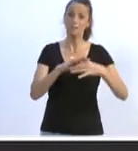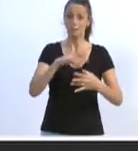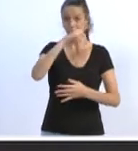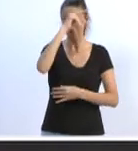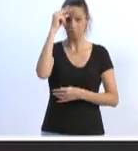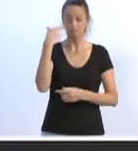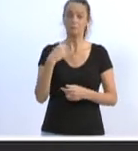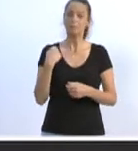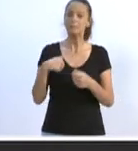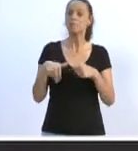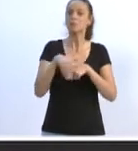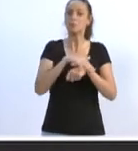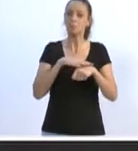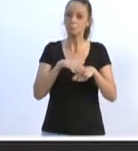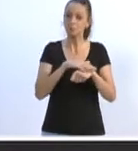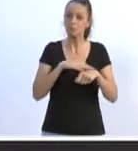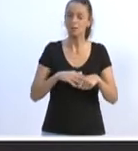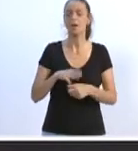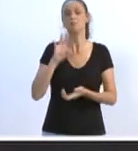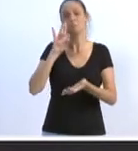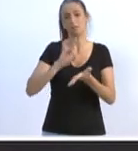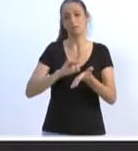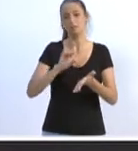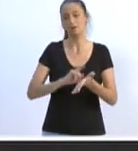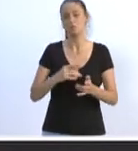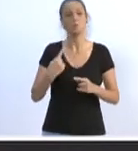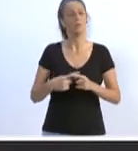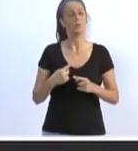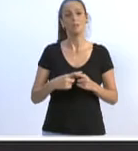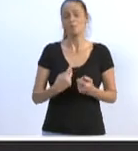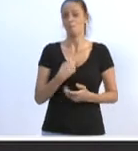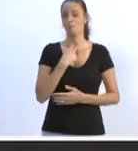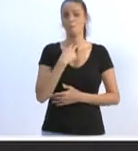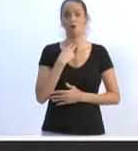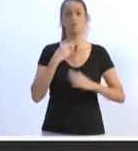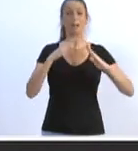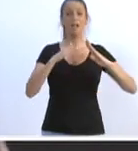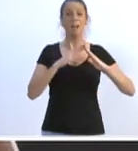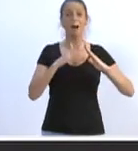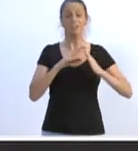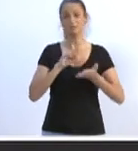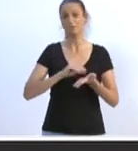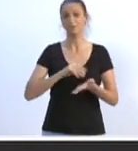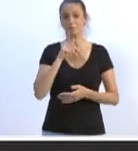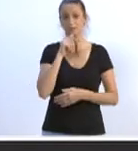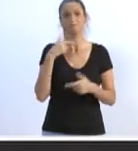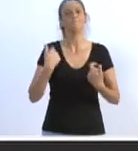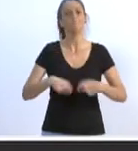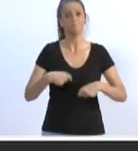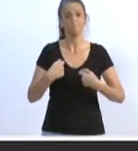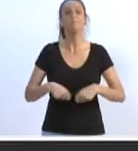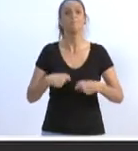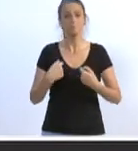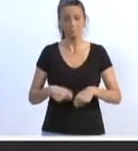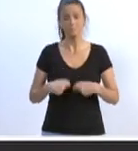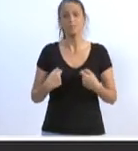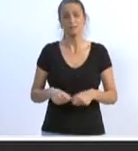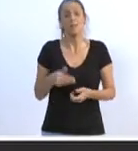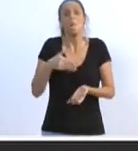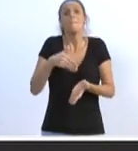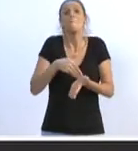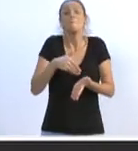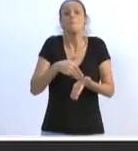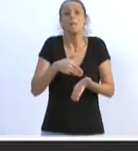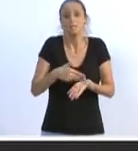nos tempos de hoje nós ficarmos sem água dentro de casa é e não poder fazer aquilo que é o mínimo para a nossa